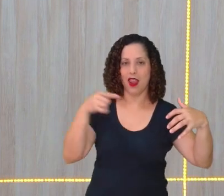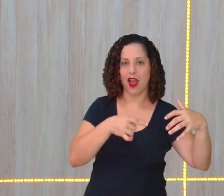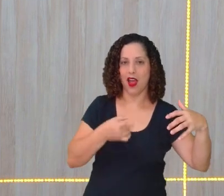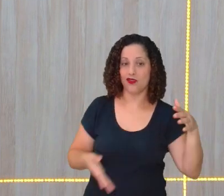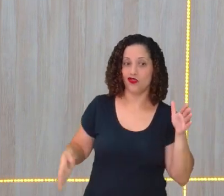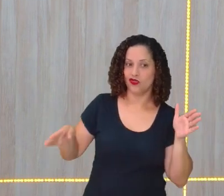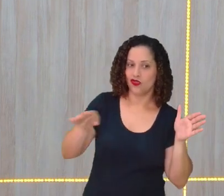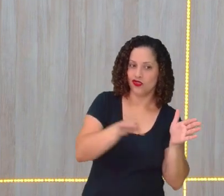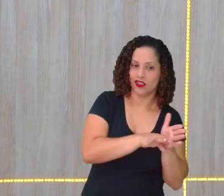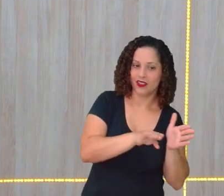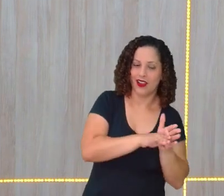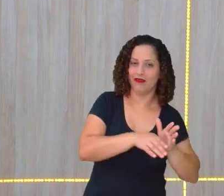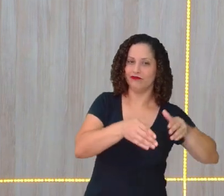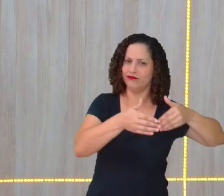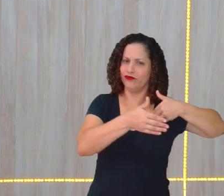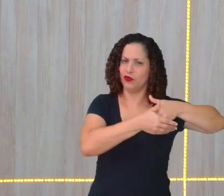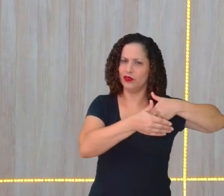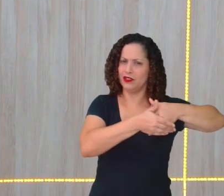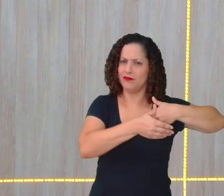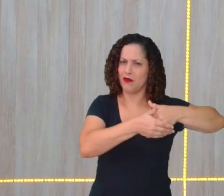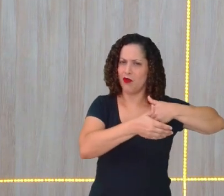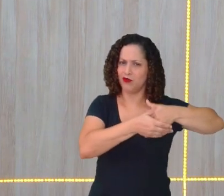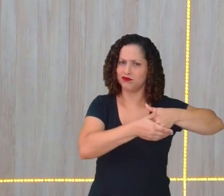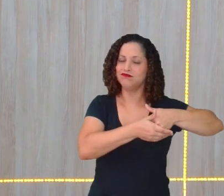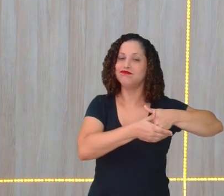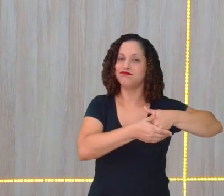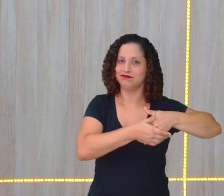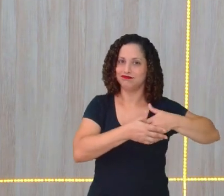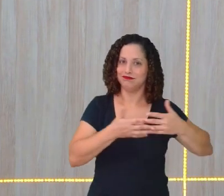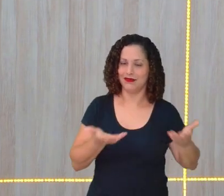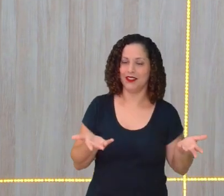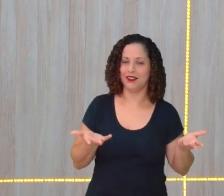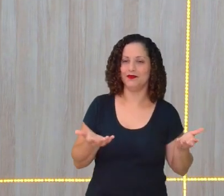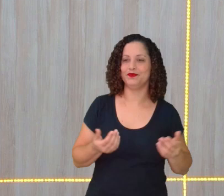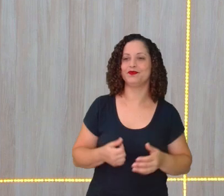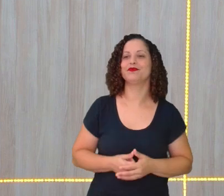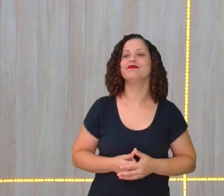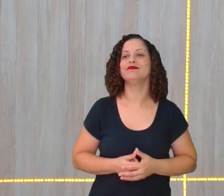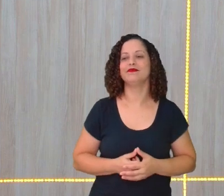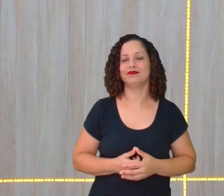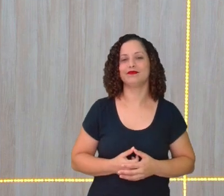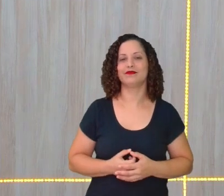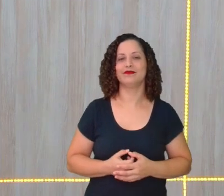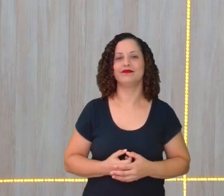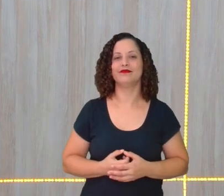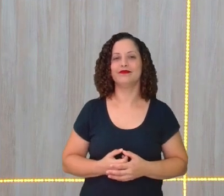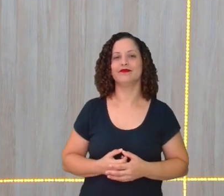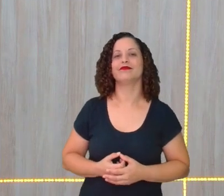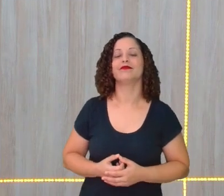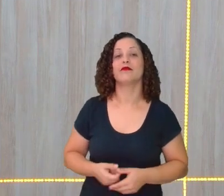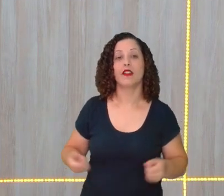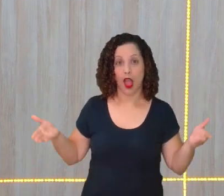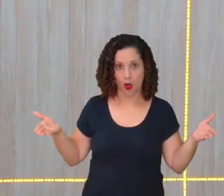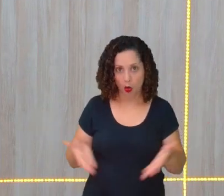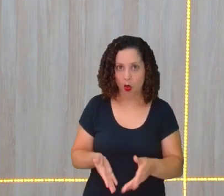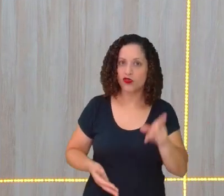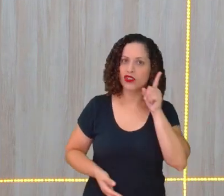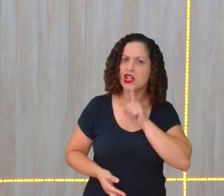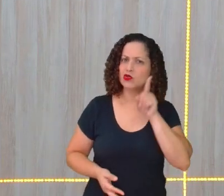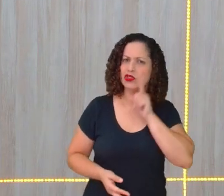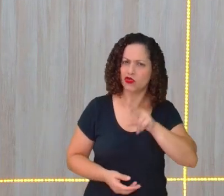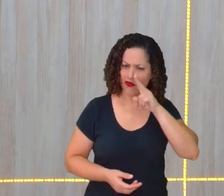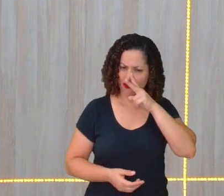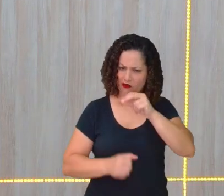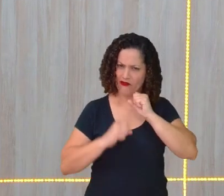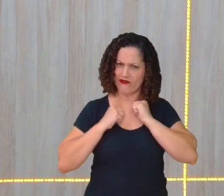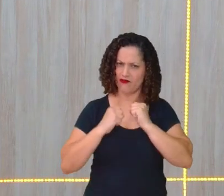né? Então, foi, né? Agora já não é mais. Bom, agora é uma potência. Agora é uma potência.